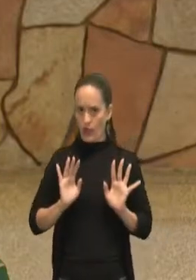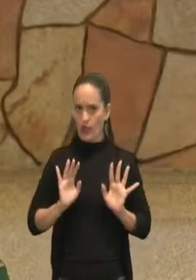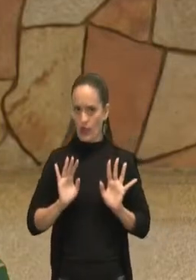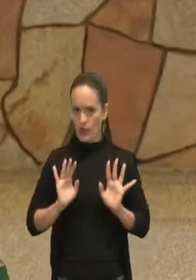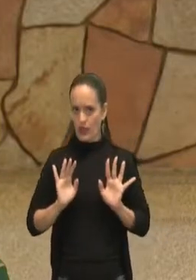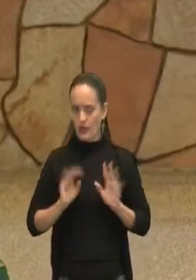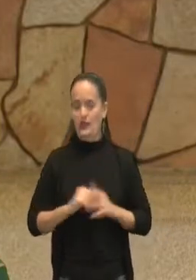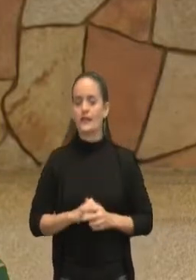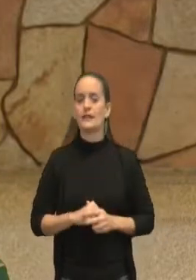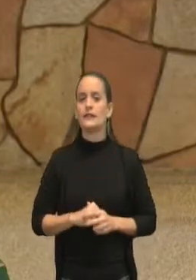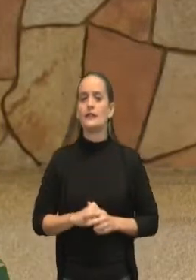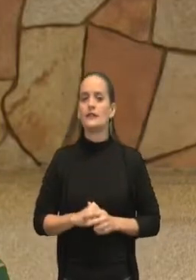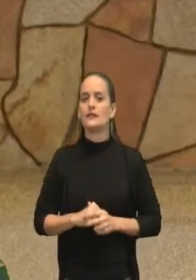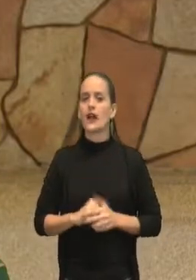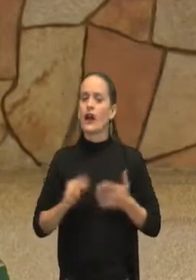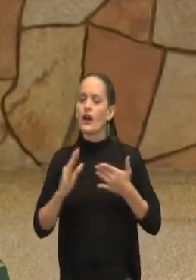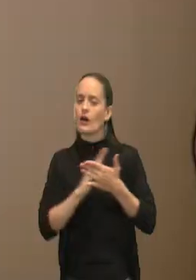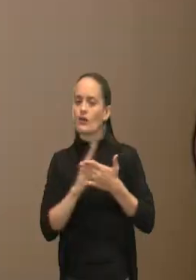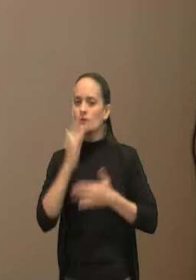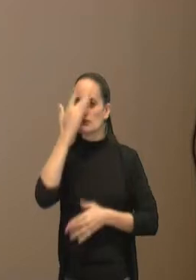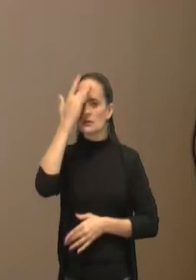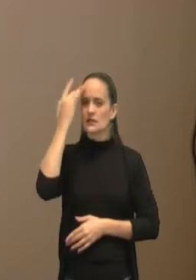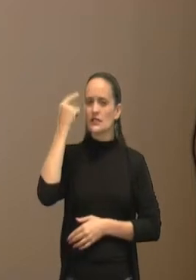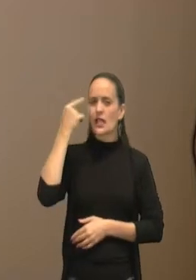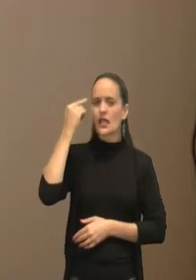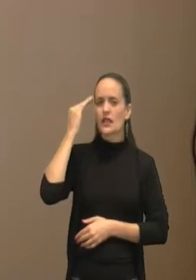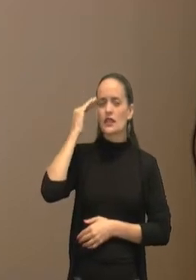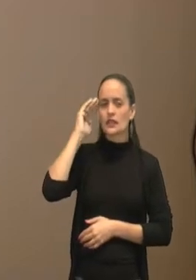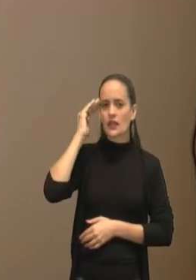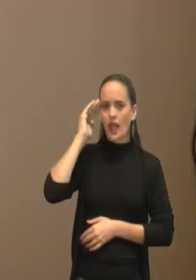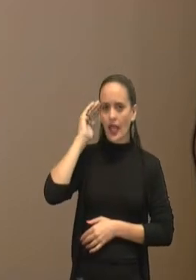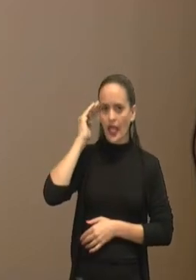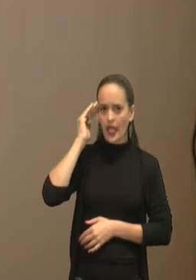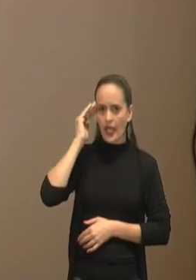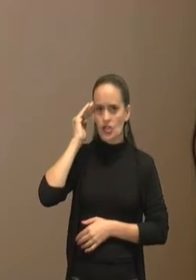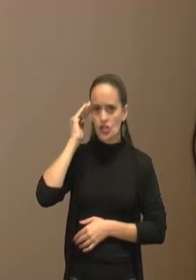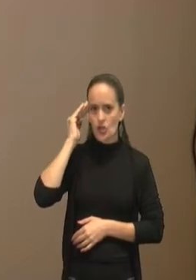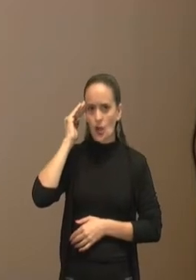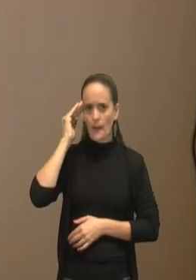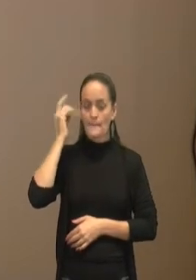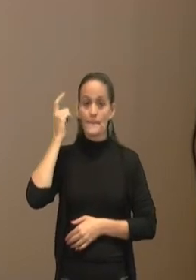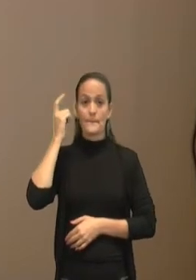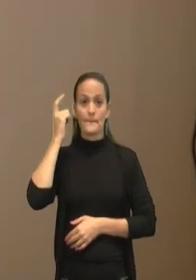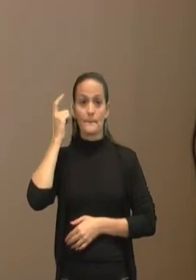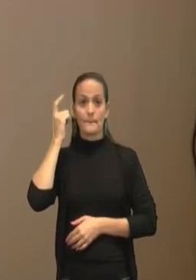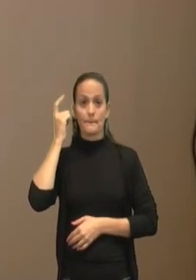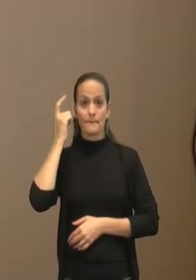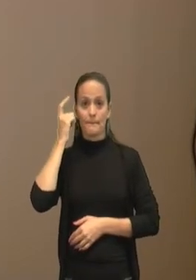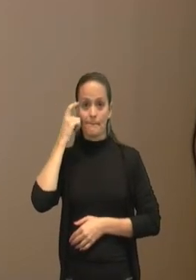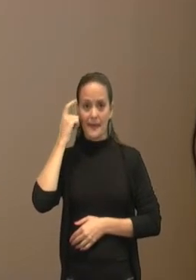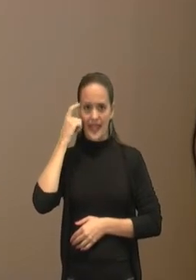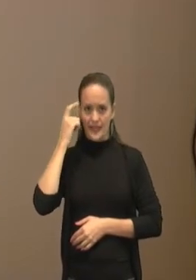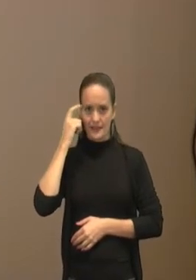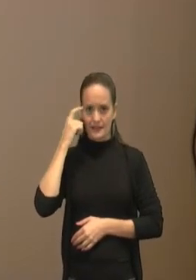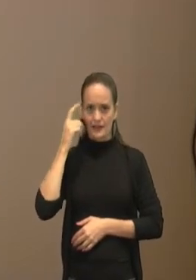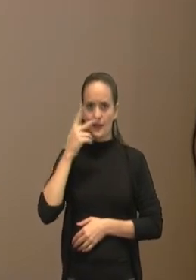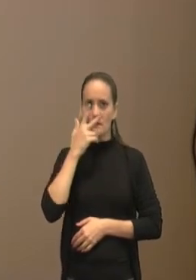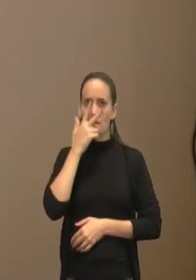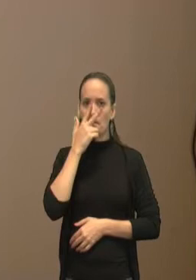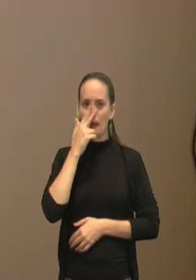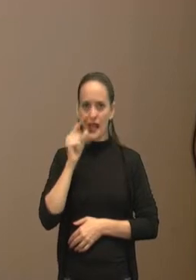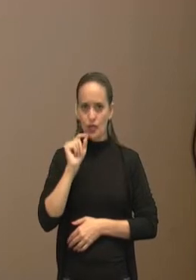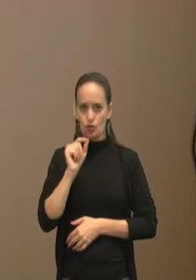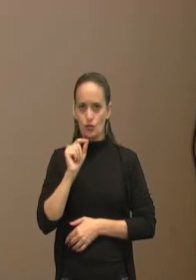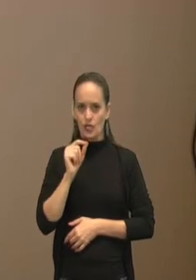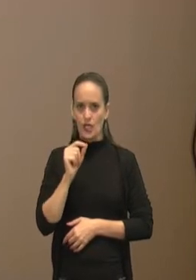Alguns parecem entender que Deus, então, tem diante de si uma esteira e os seres